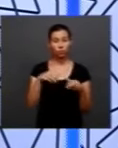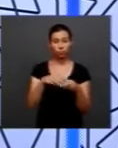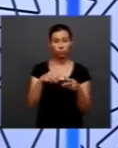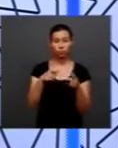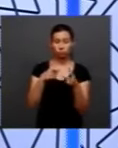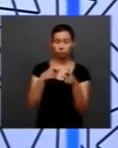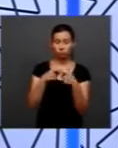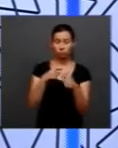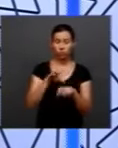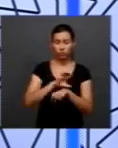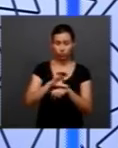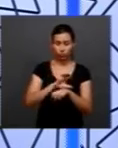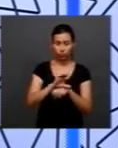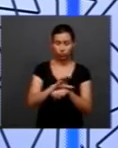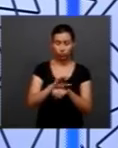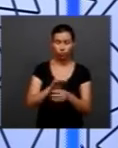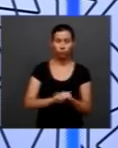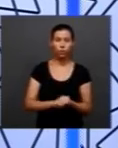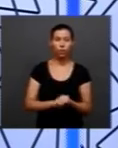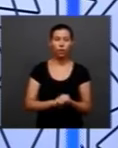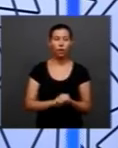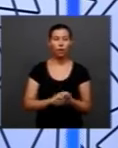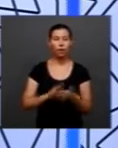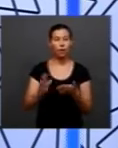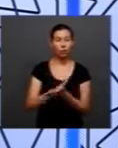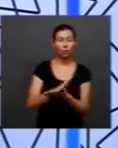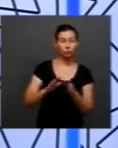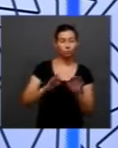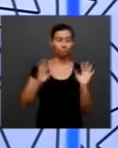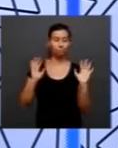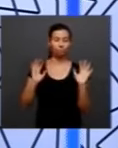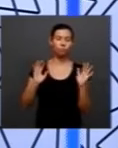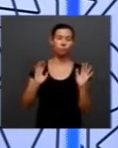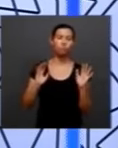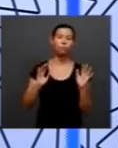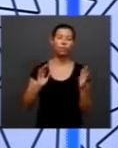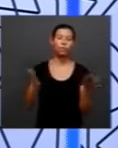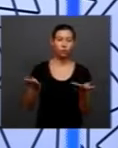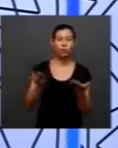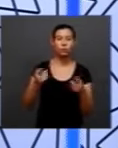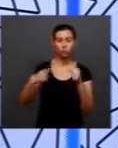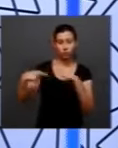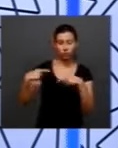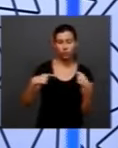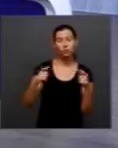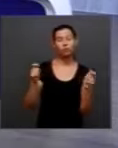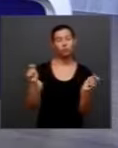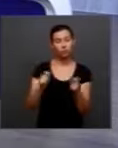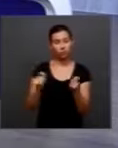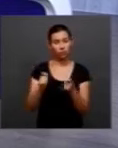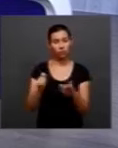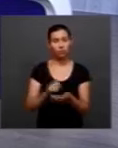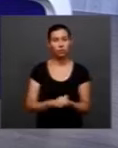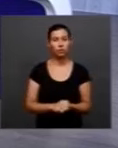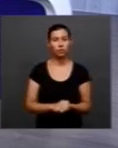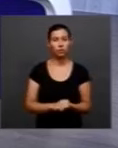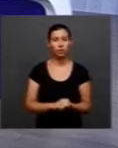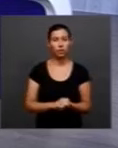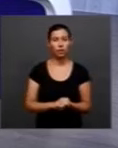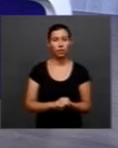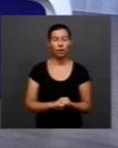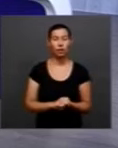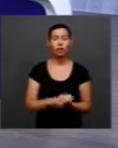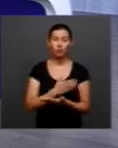consegue inserir essa discussão. Até estava conversando com o professor Wagner... Que não deixa de ser um início de homofobia.